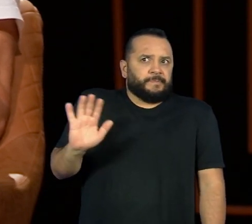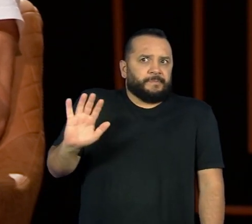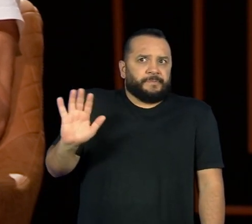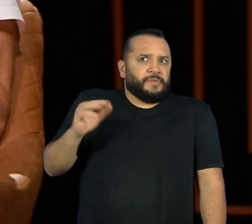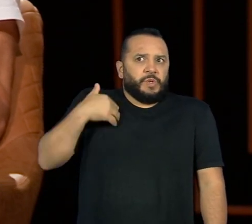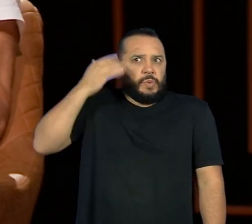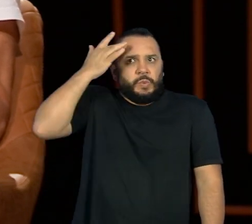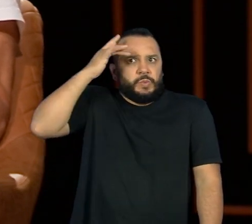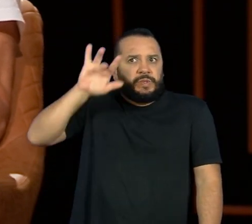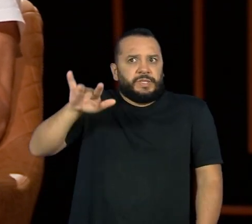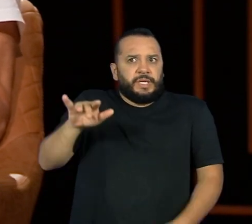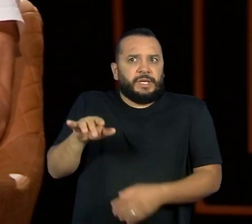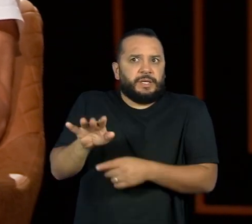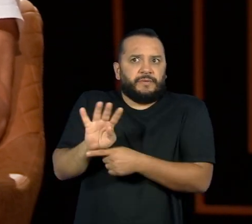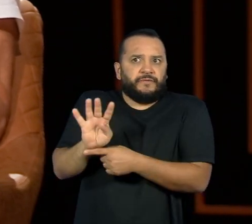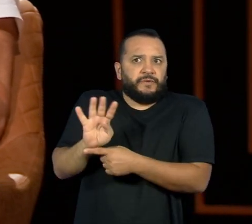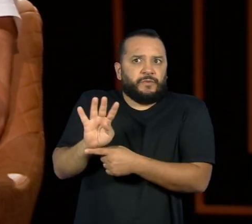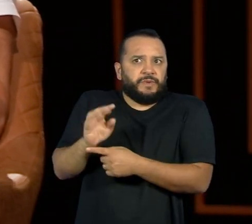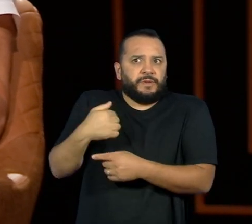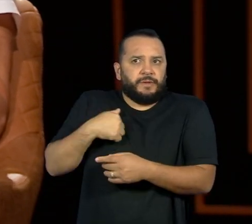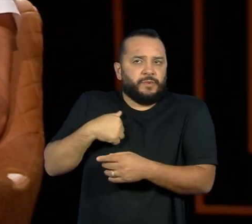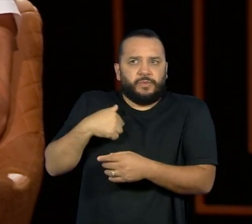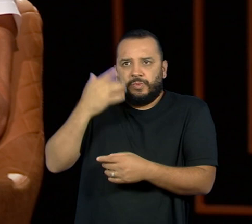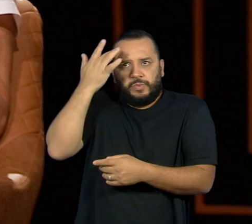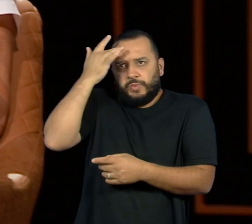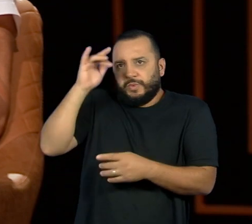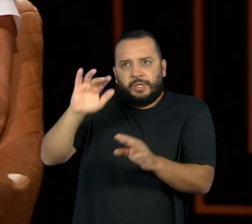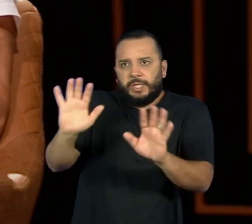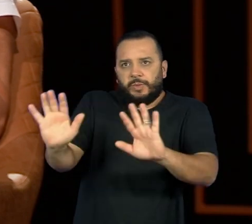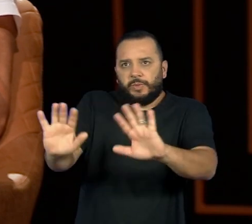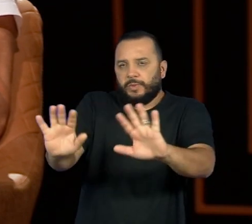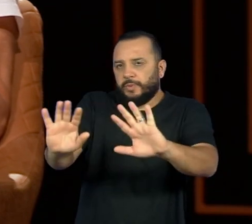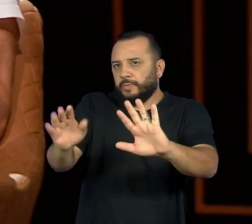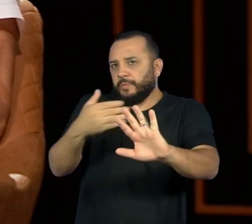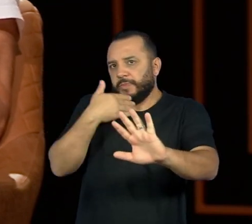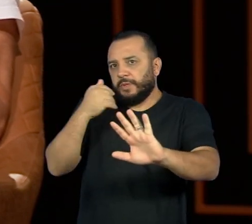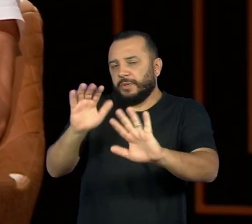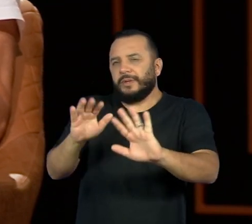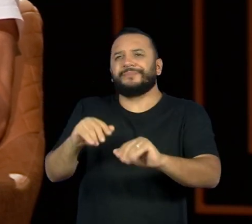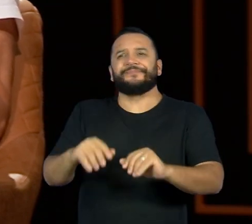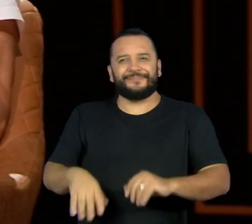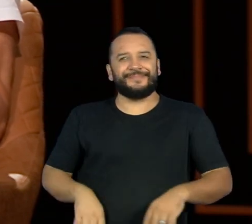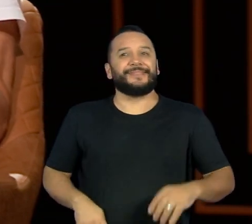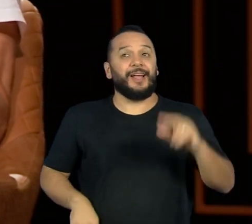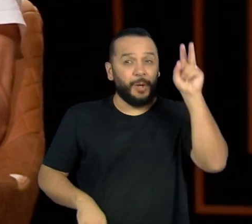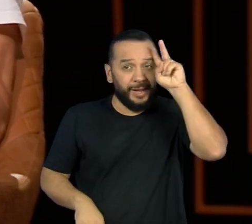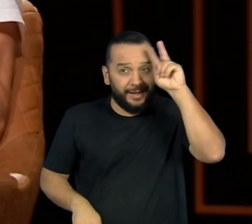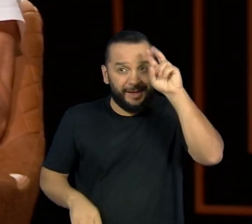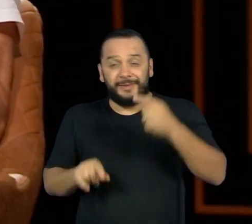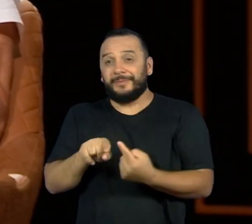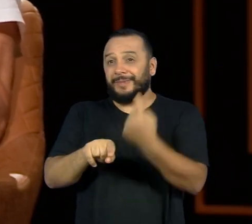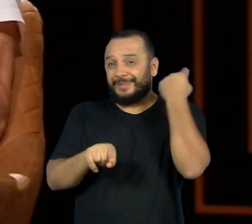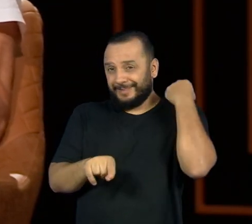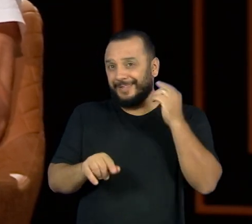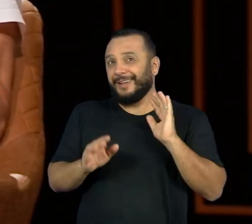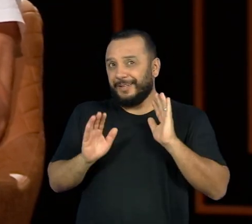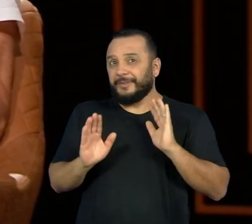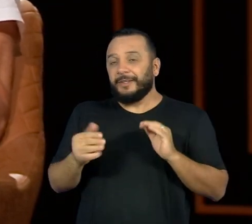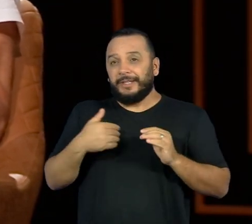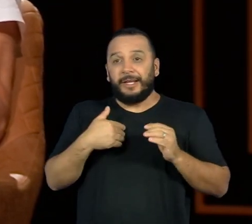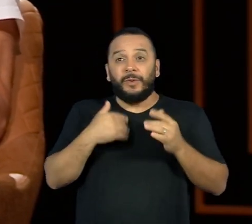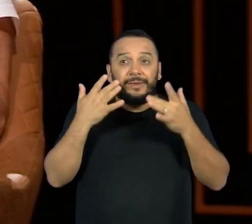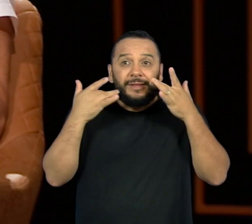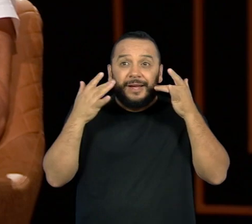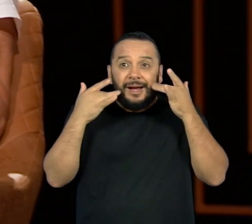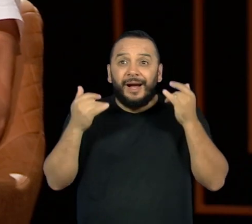não sei fazer cinema. Não. Eu lembro que, na época, o Fagundes, que a gente estava fazendo a peça